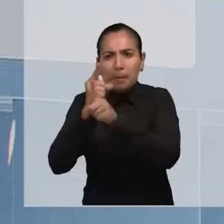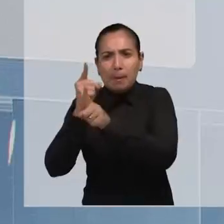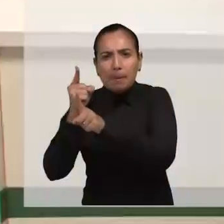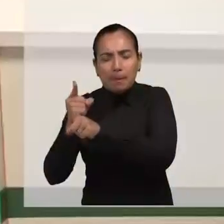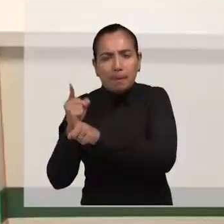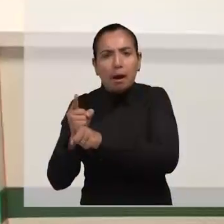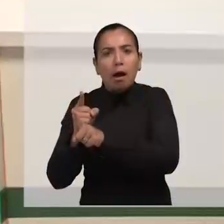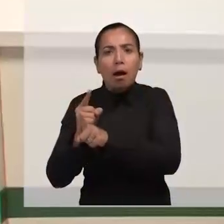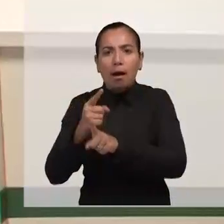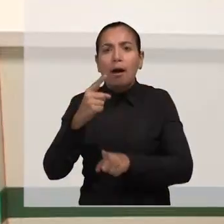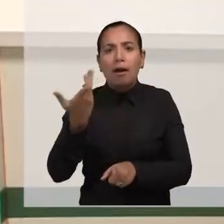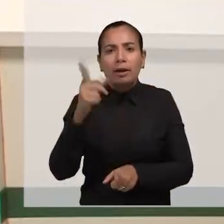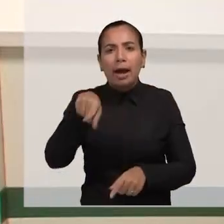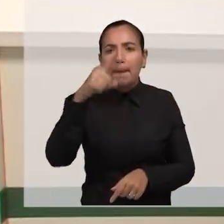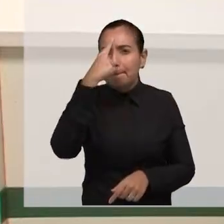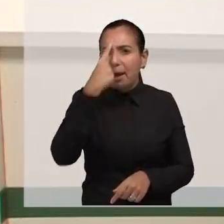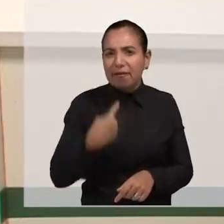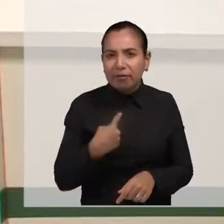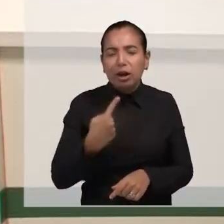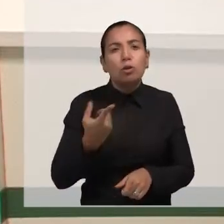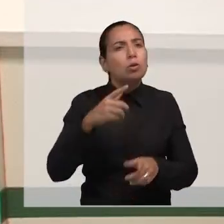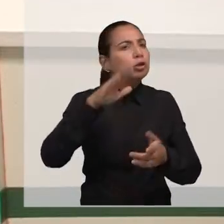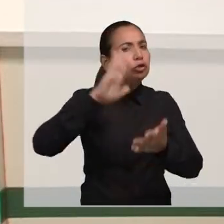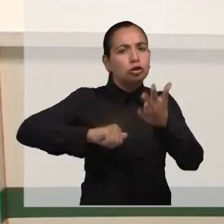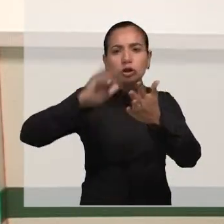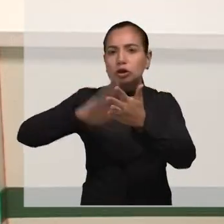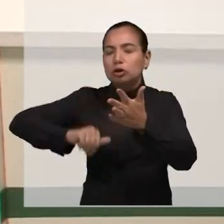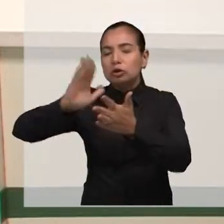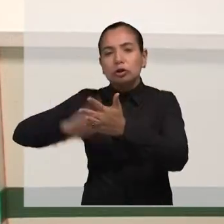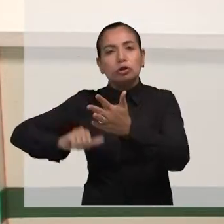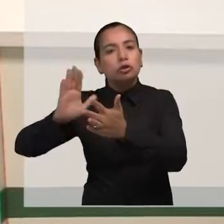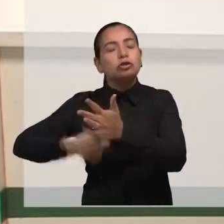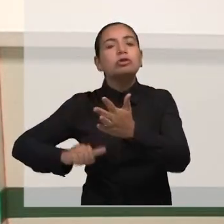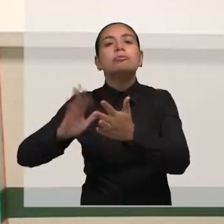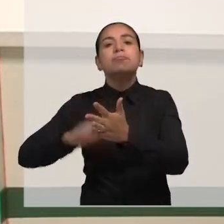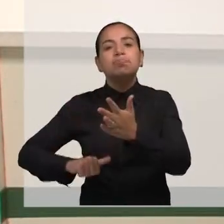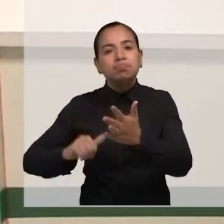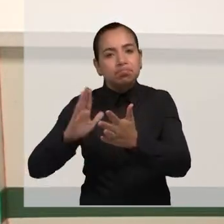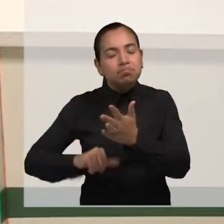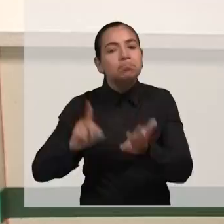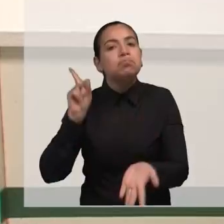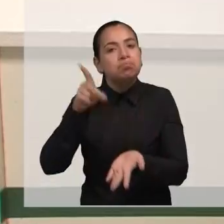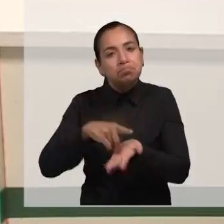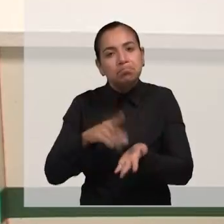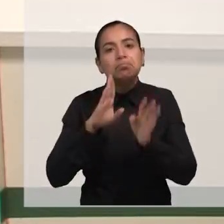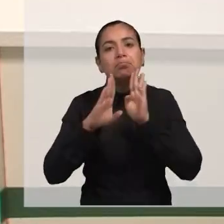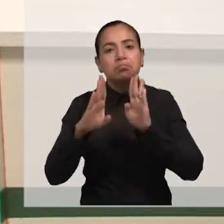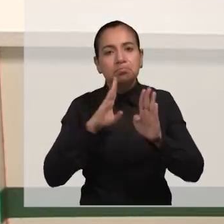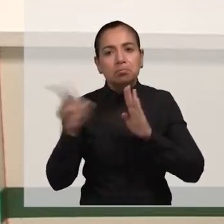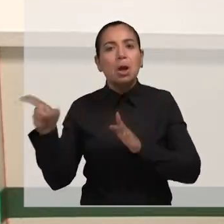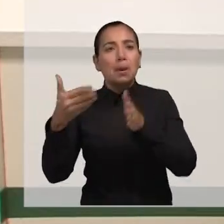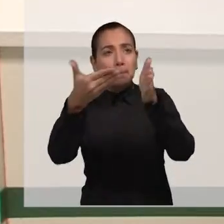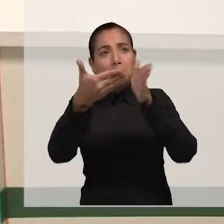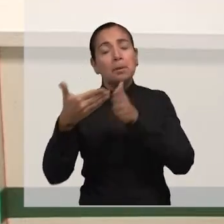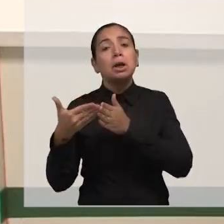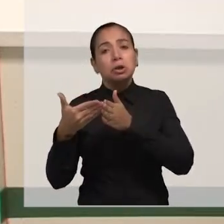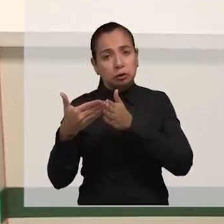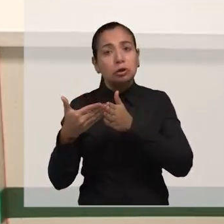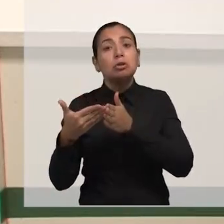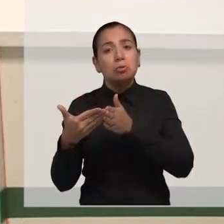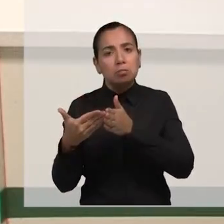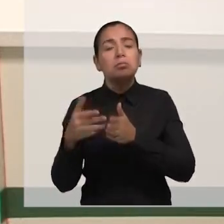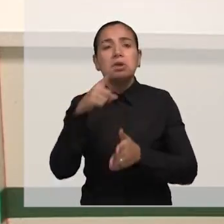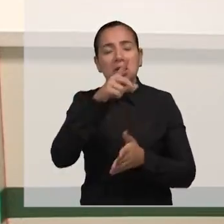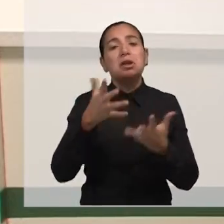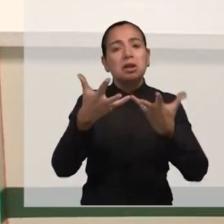80 perfis do ar, e 160 páginas foram retiradas do ar. Fez uma limpeza. Agora, lamentar... pouco ainda. Mas